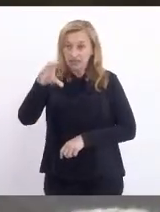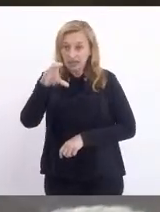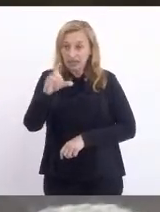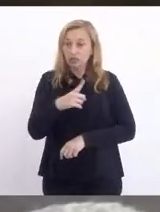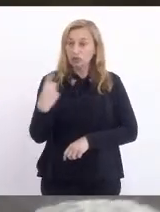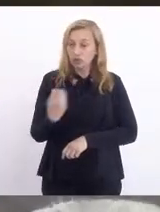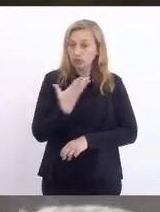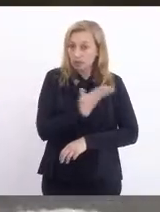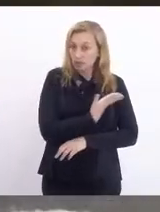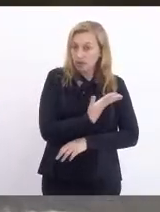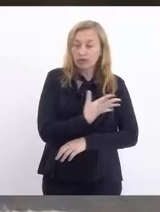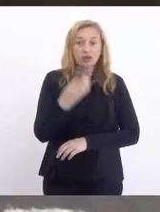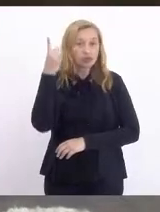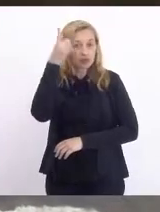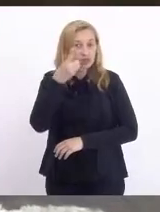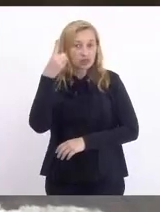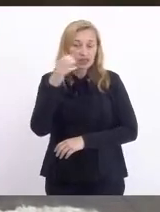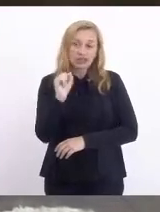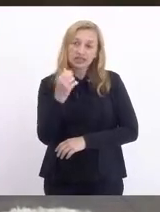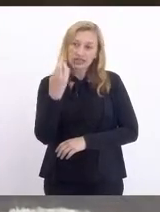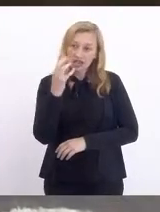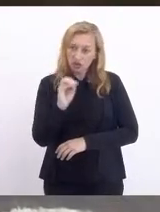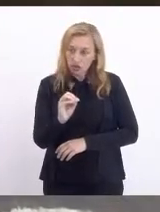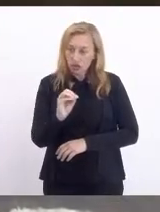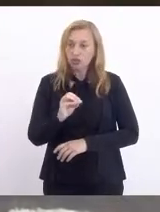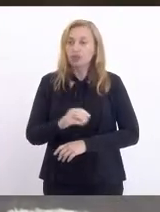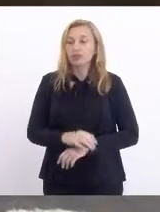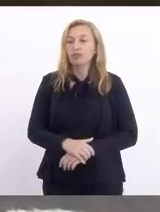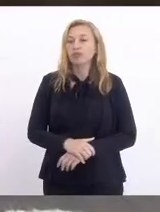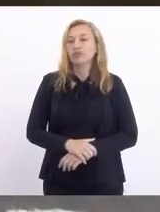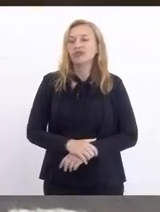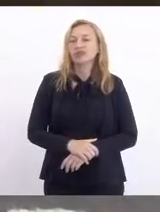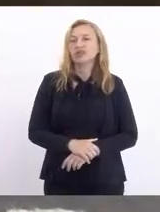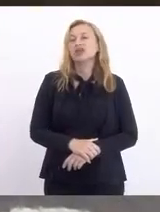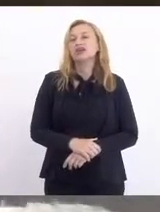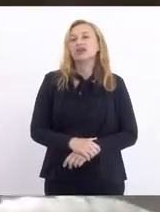do nosso colega Deputado Sérgio Fernandes